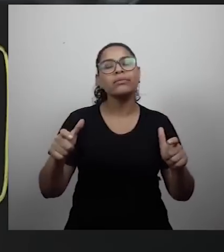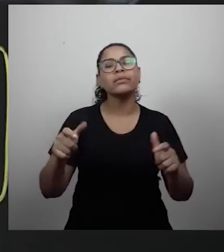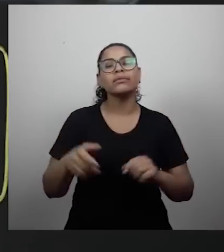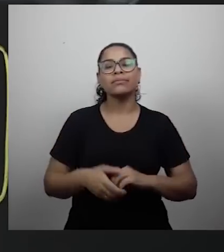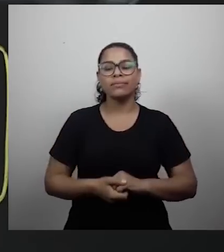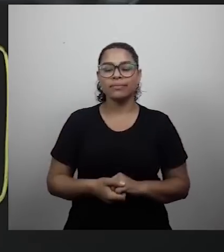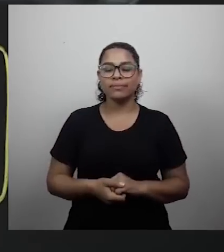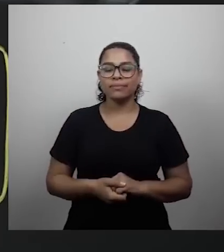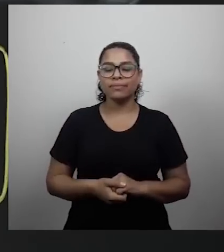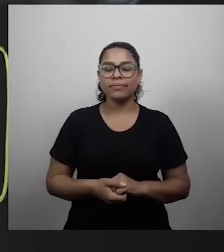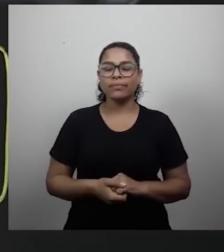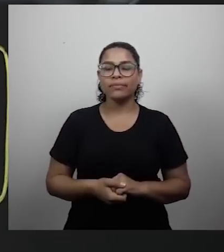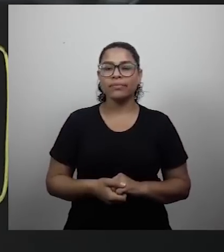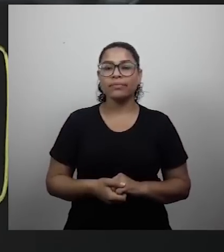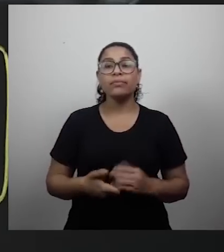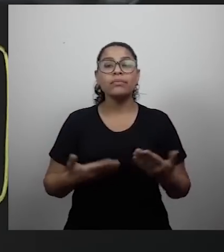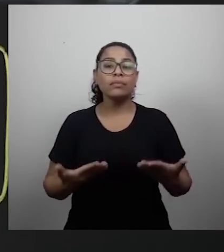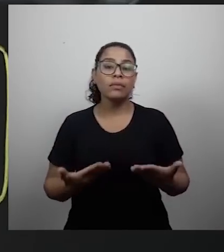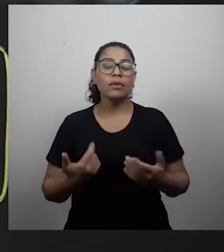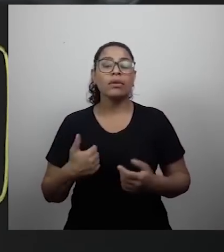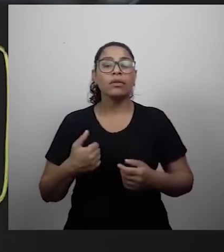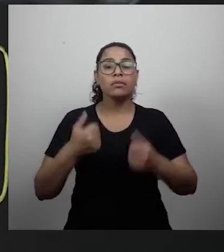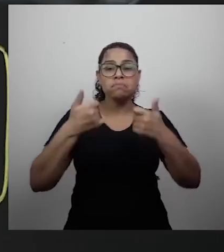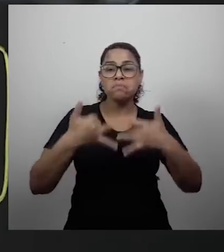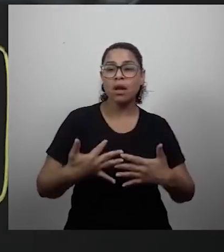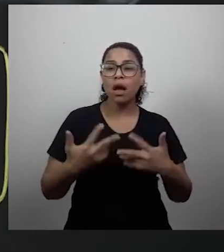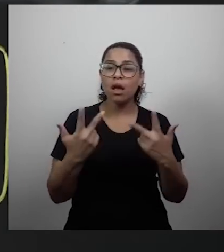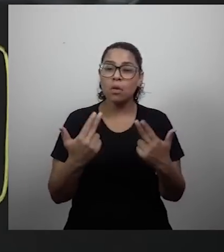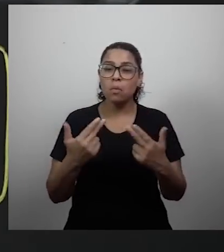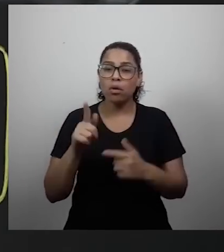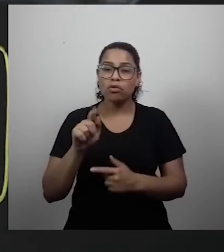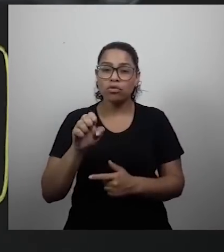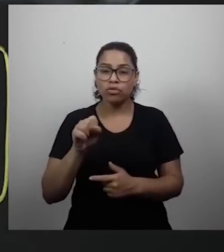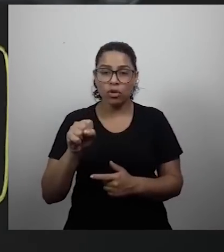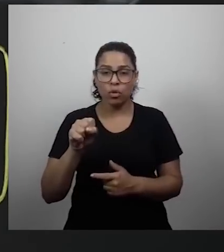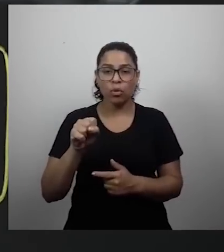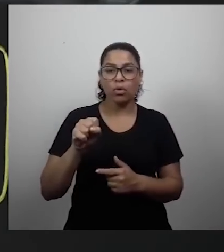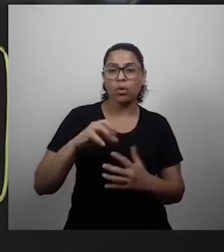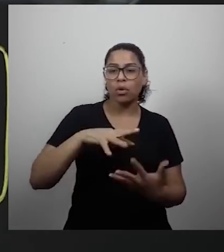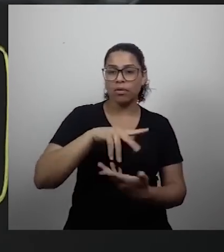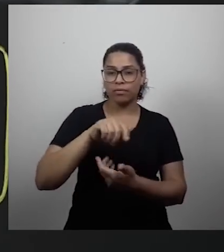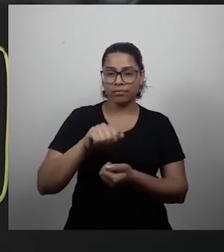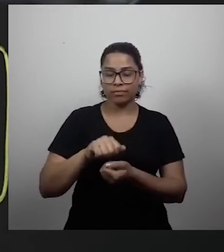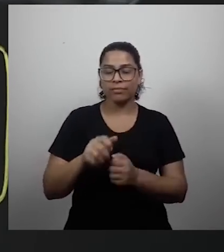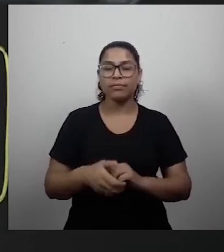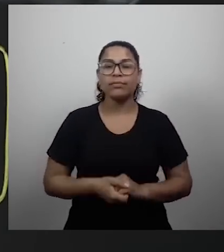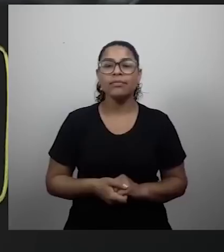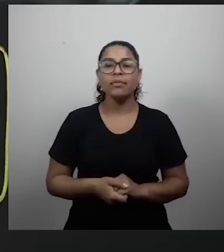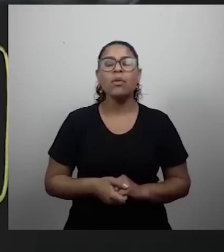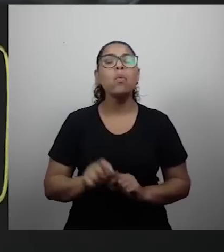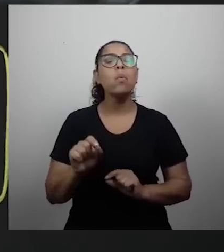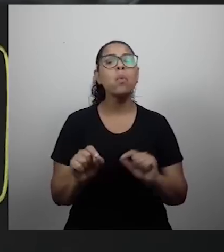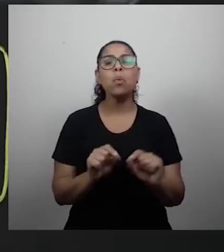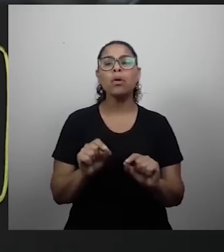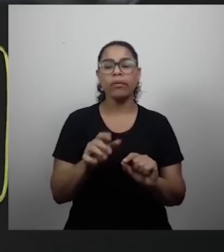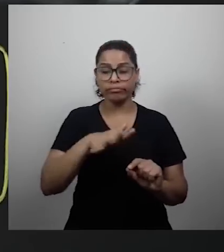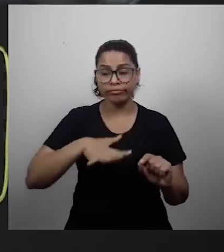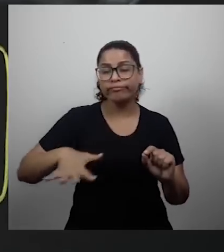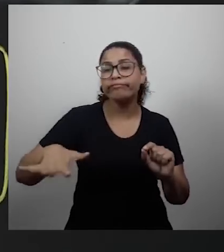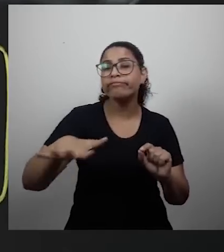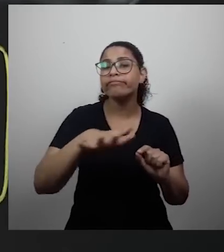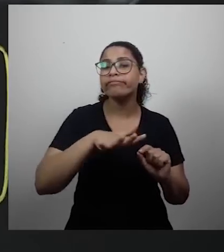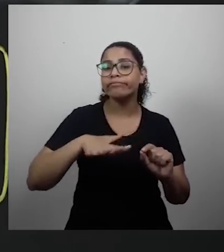com a geografia. Eu diria que o homem mudou a sua relação com o espaço geográfico, né? O que isso quer dizer?